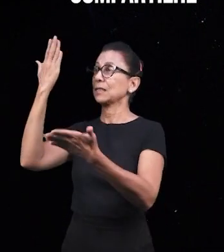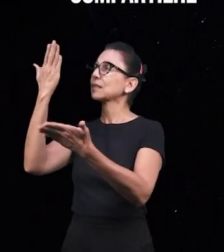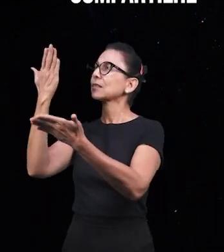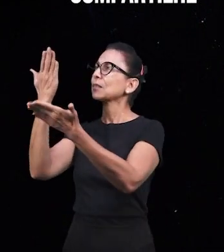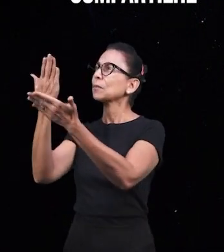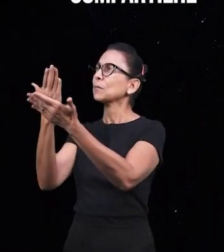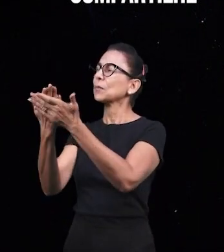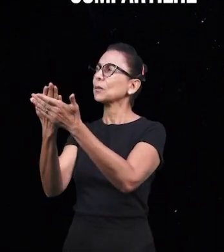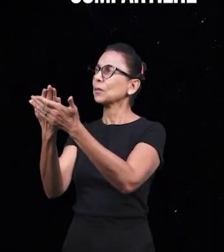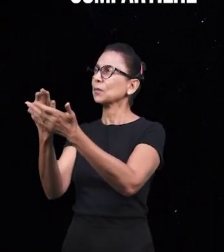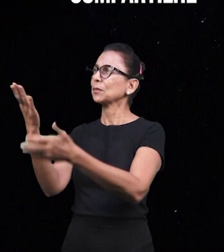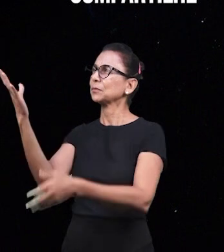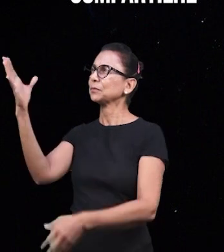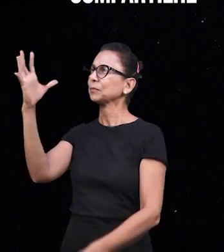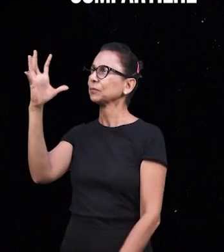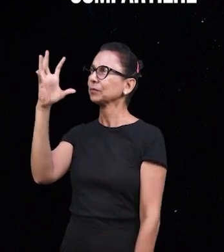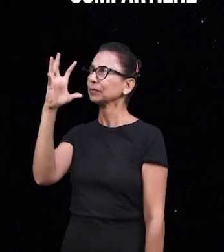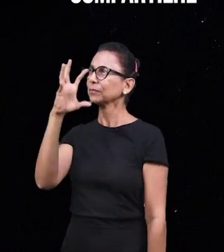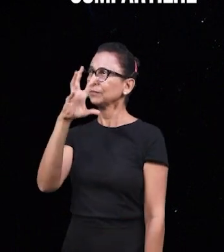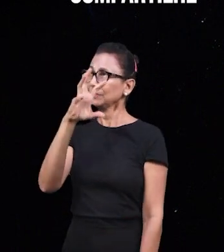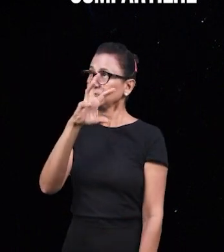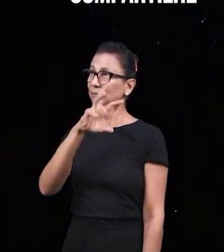confio neste amor